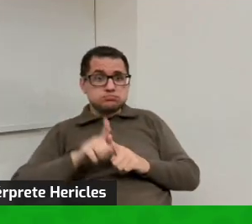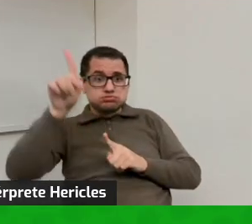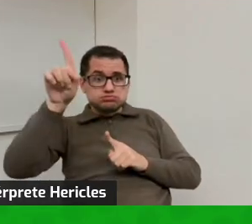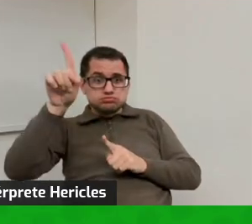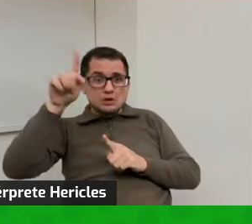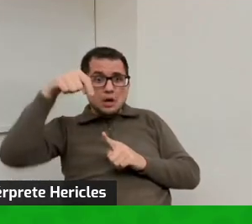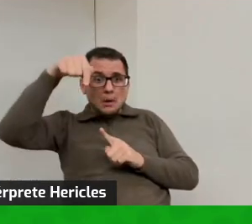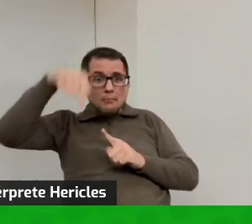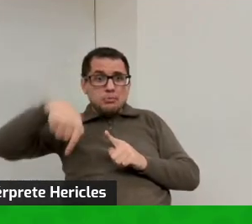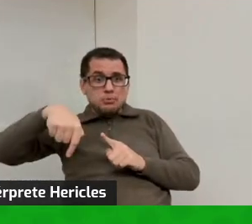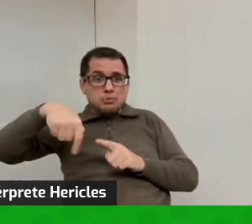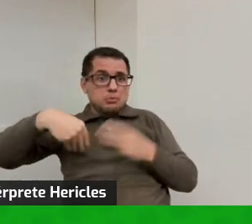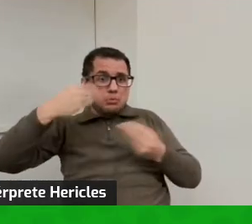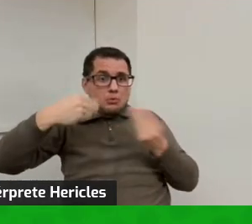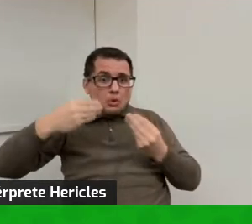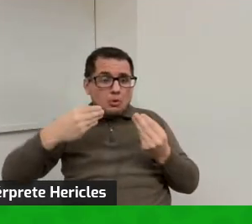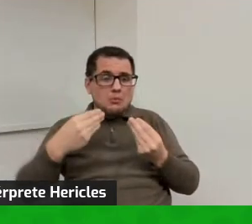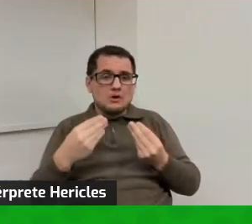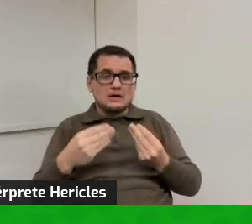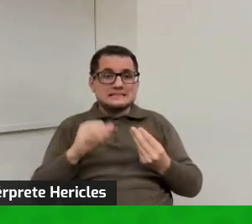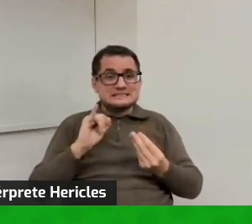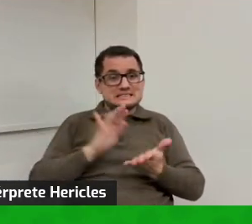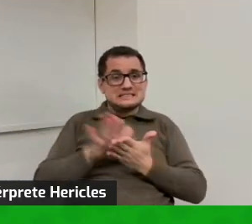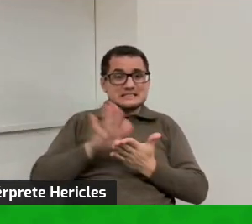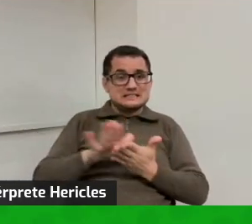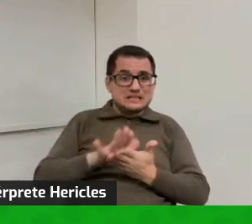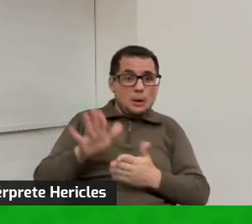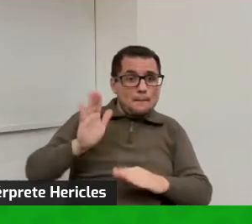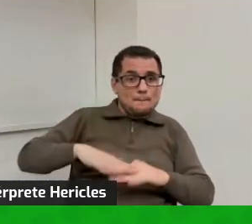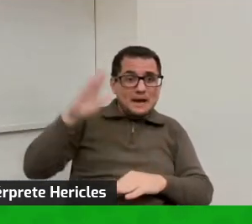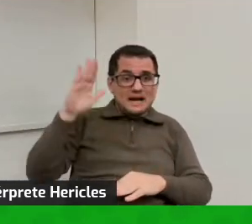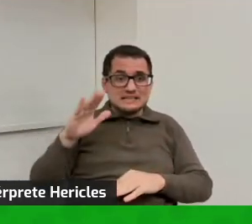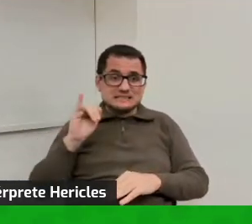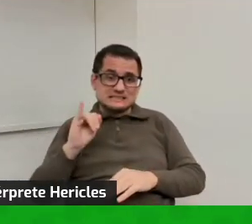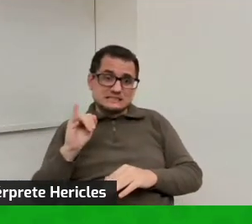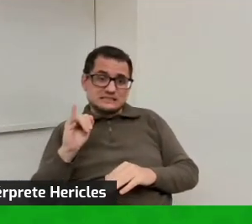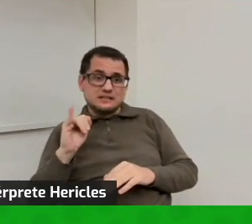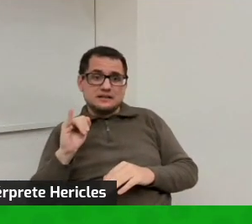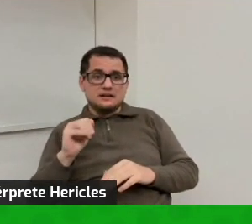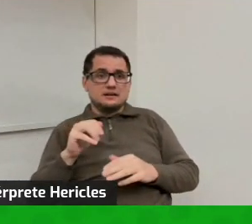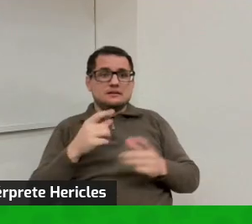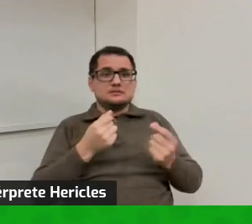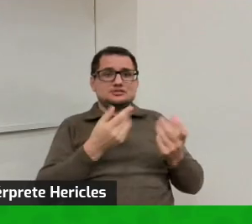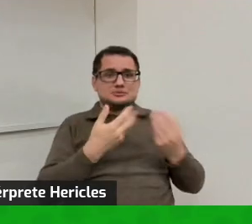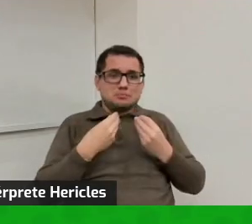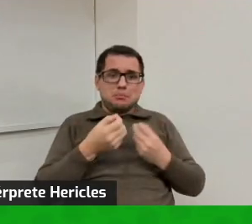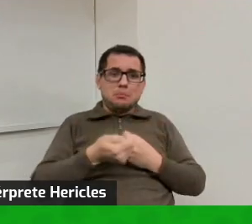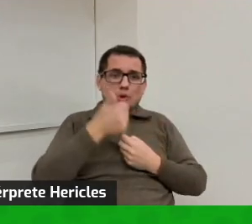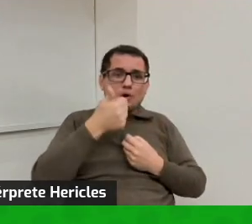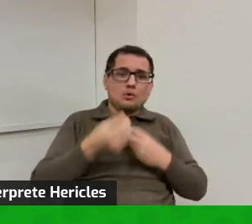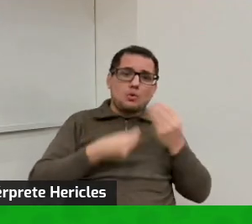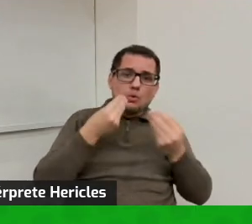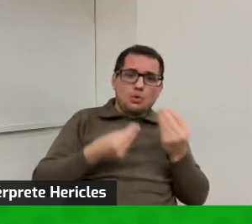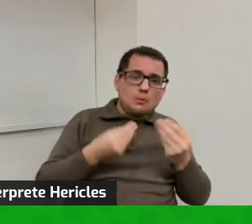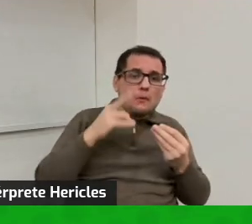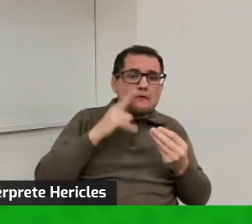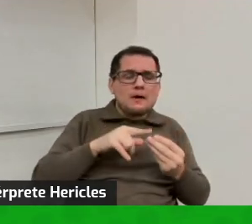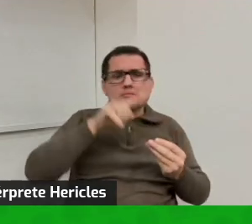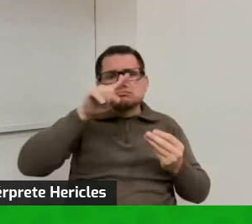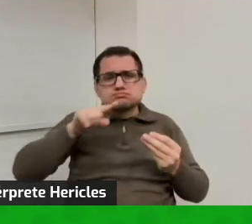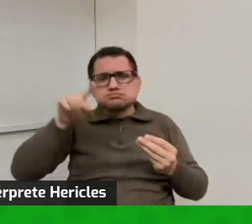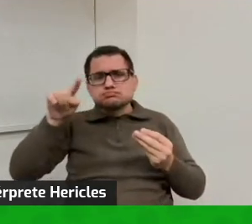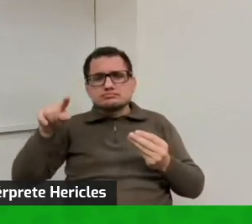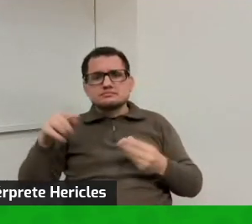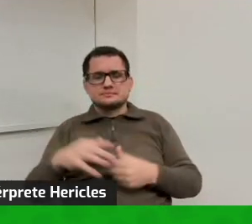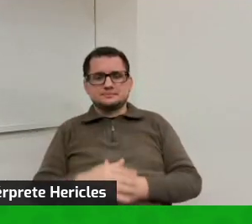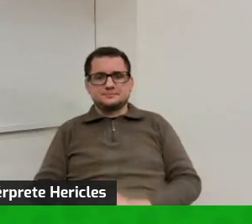minha receita está caindo, está intermitente, e eu já bato o olho aqui e vejo que o meu saldo oscila conforme oscila os outros dois de